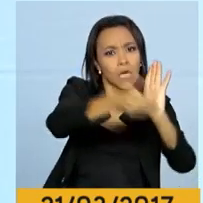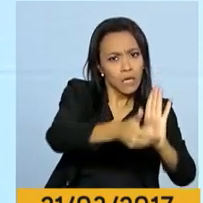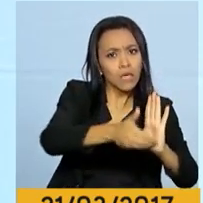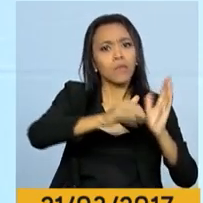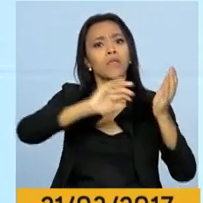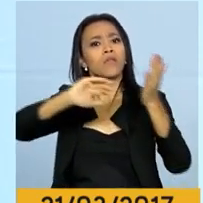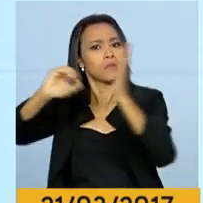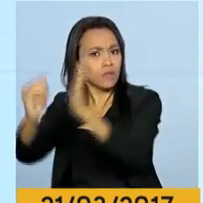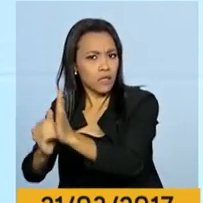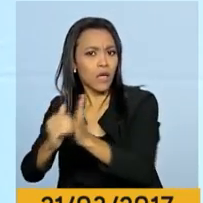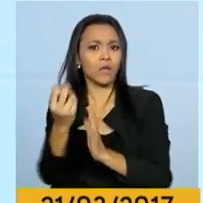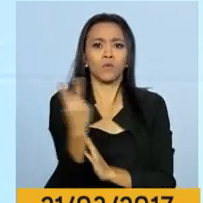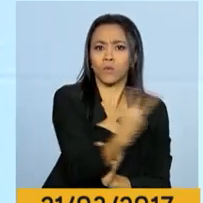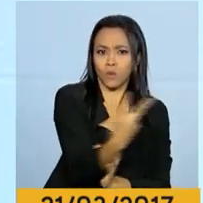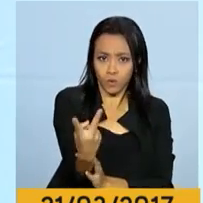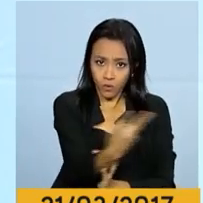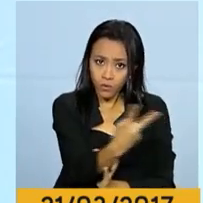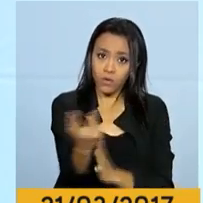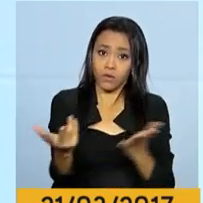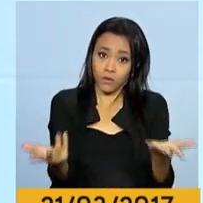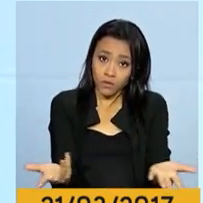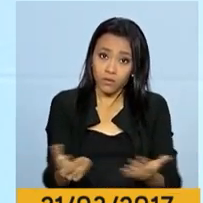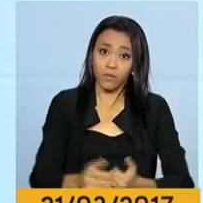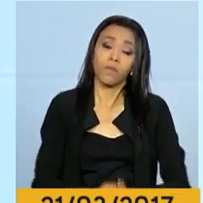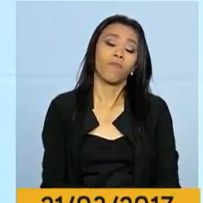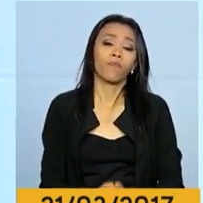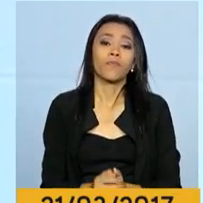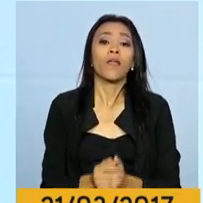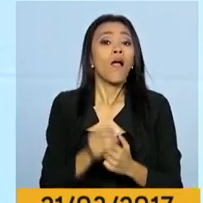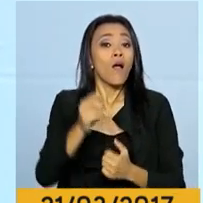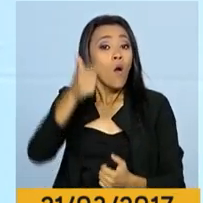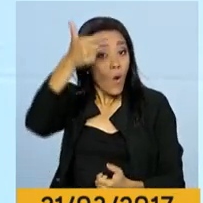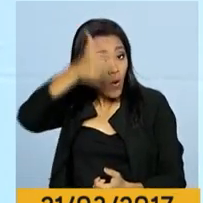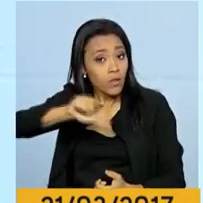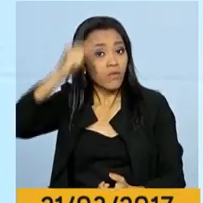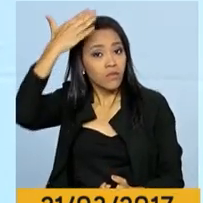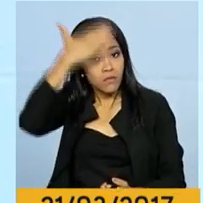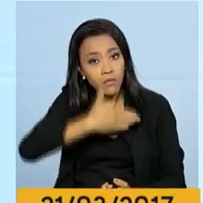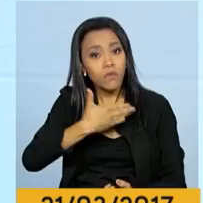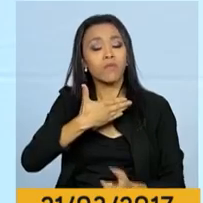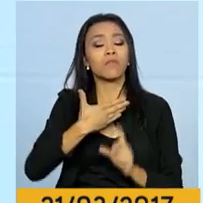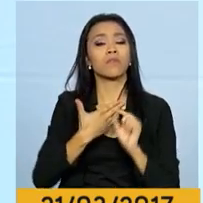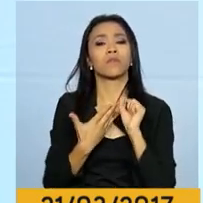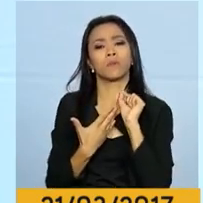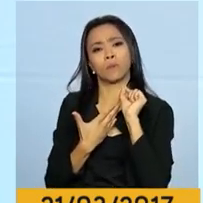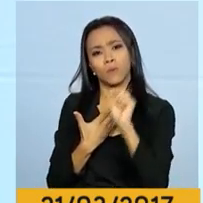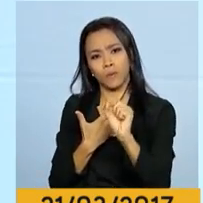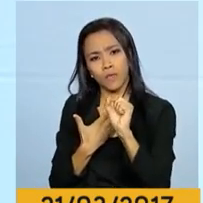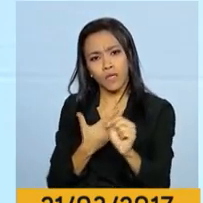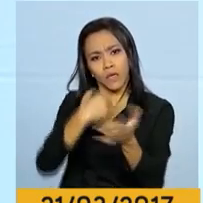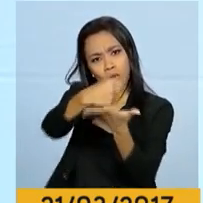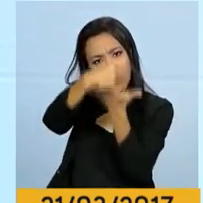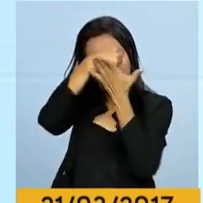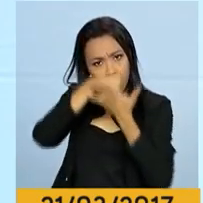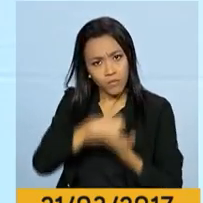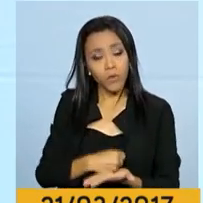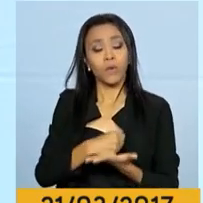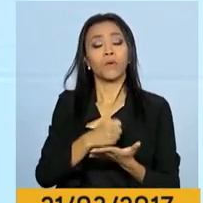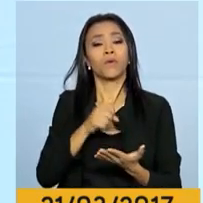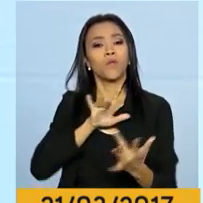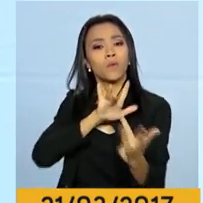no Senado Federal. Portanto, dando mais uma vez a dimensão do apoio e da